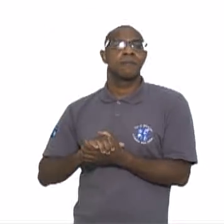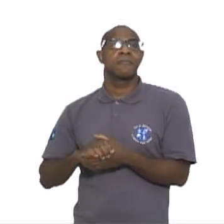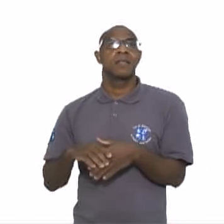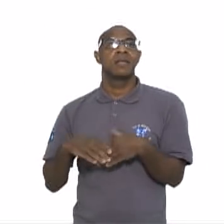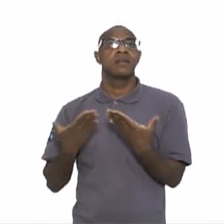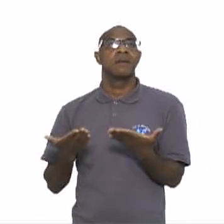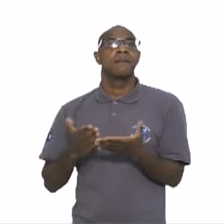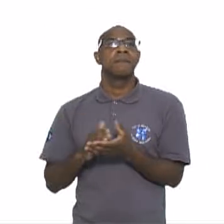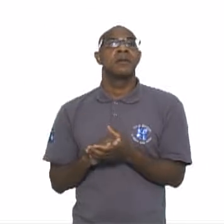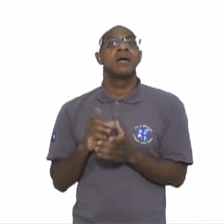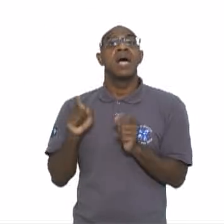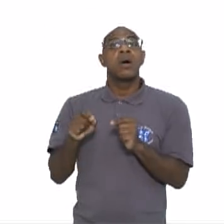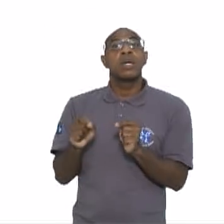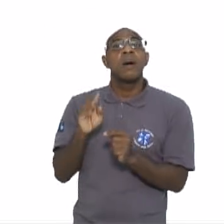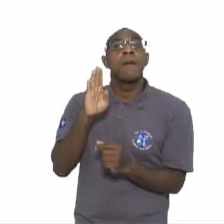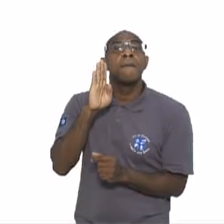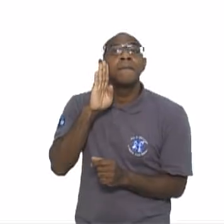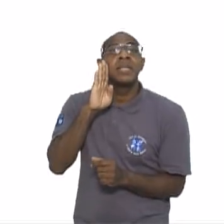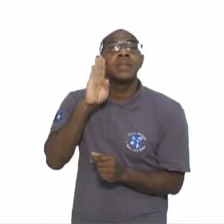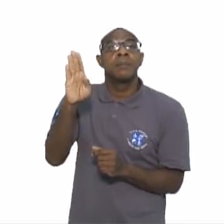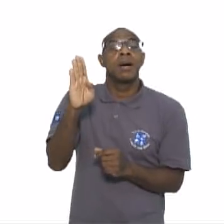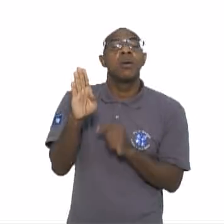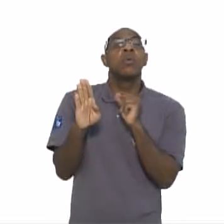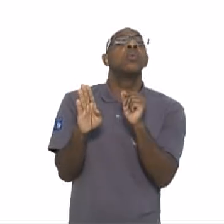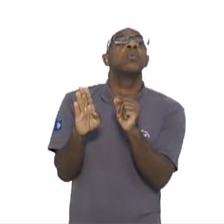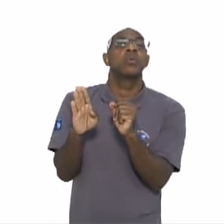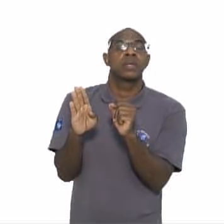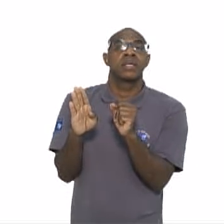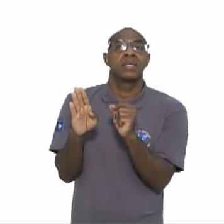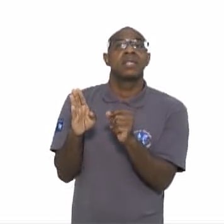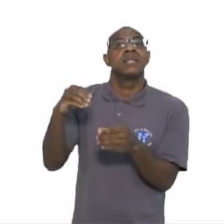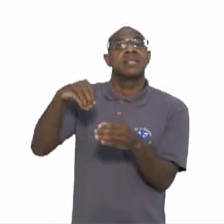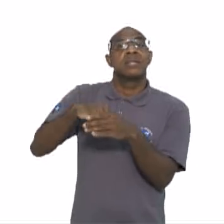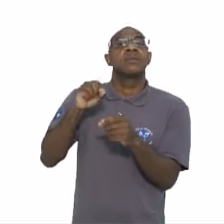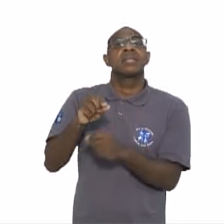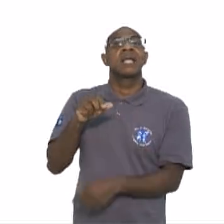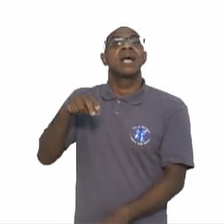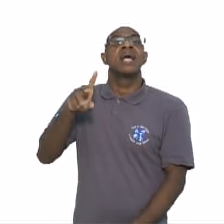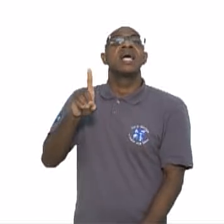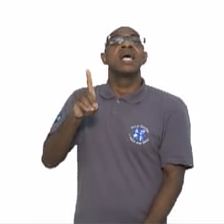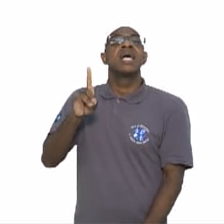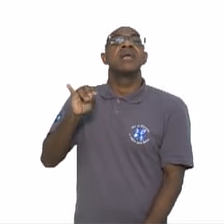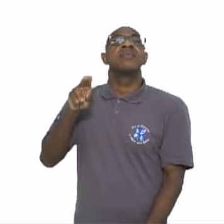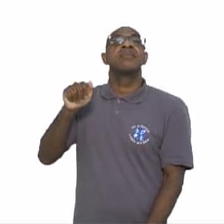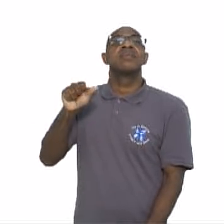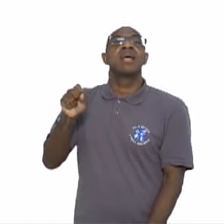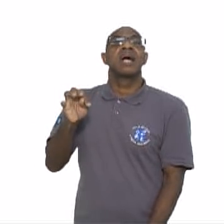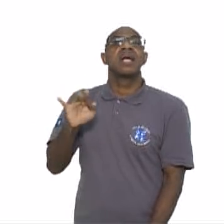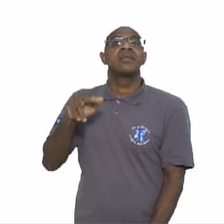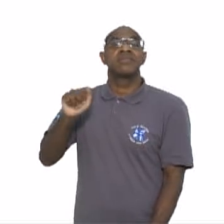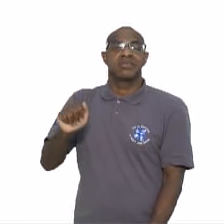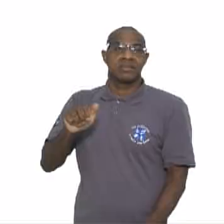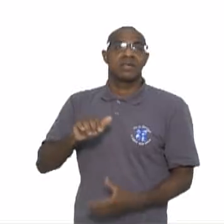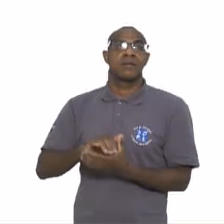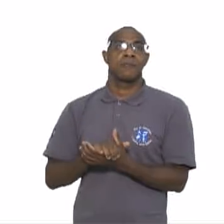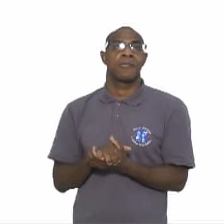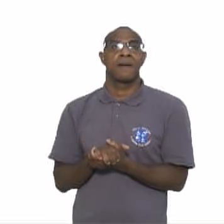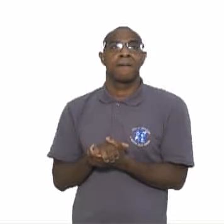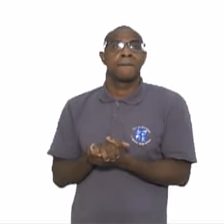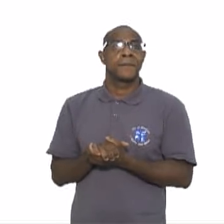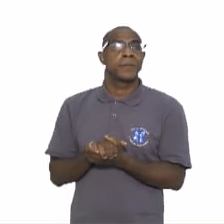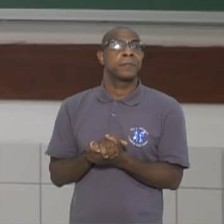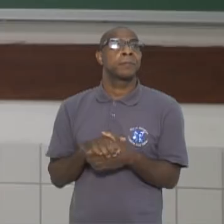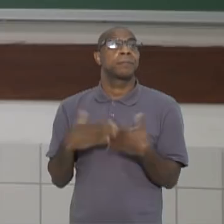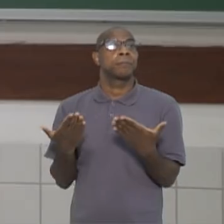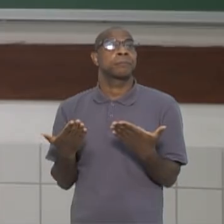741, vai ser o principal majordomos da dinastia merovingia. Tá? Também essa citação é da minha obra. Então